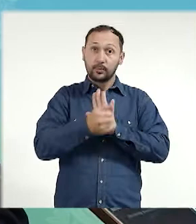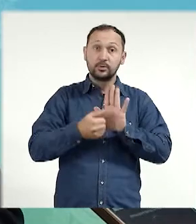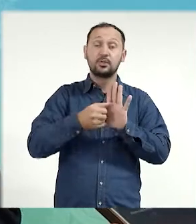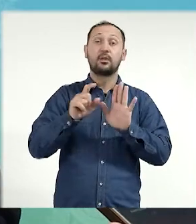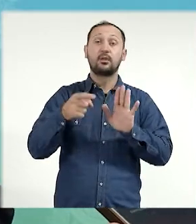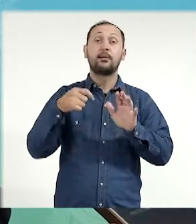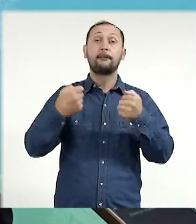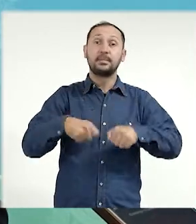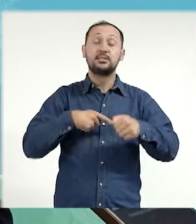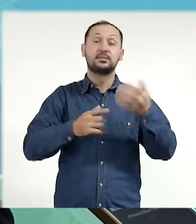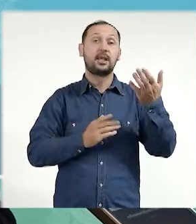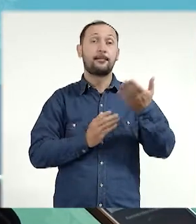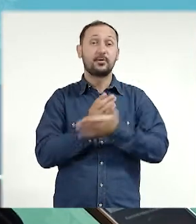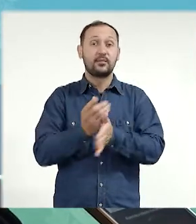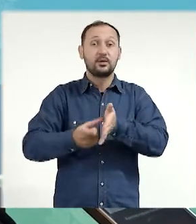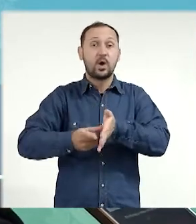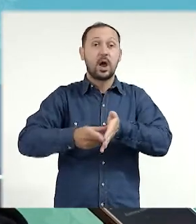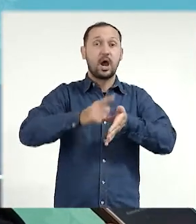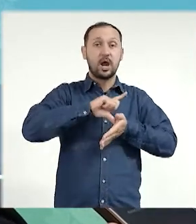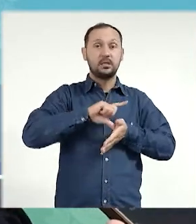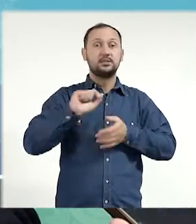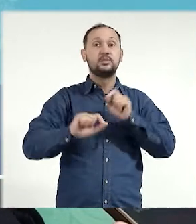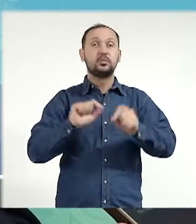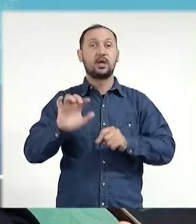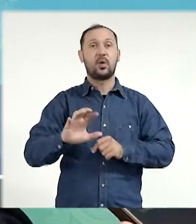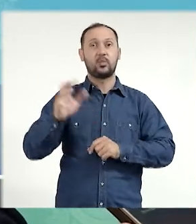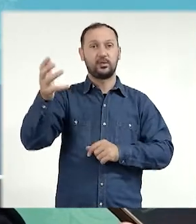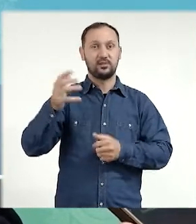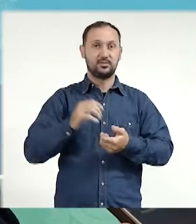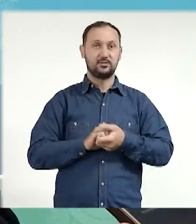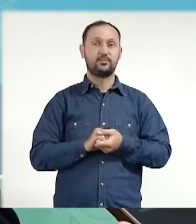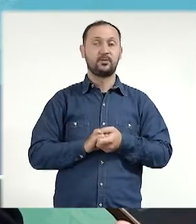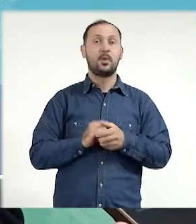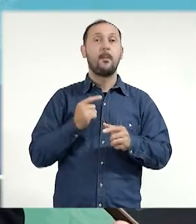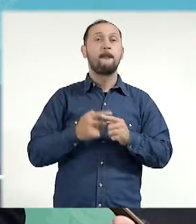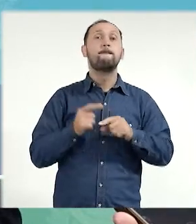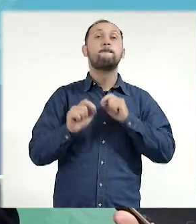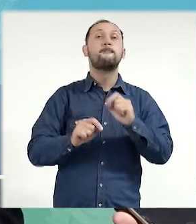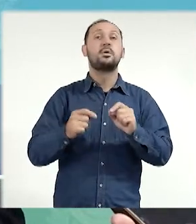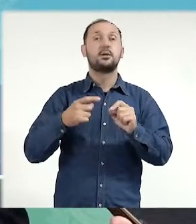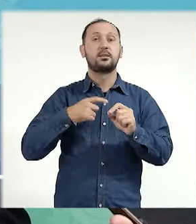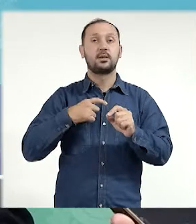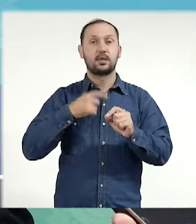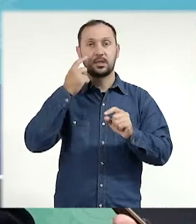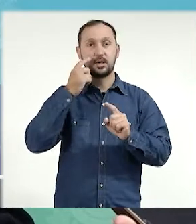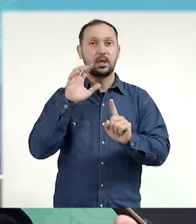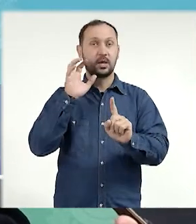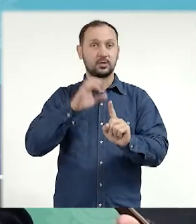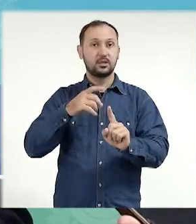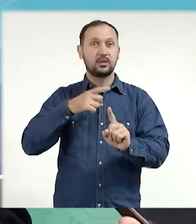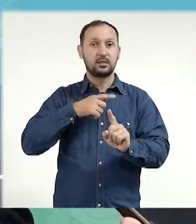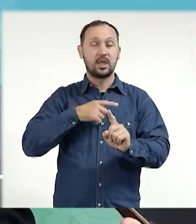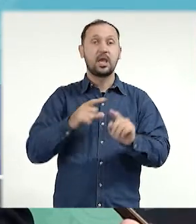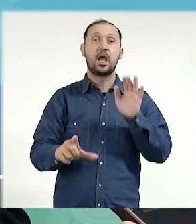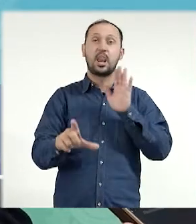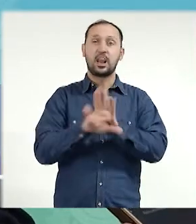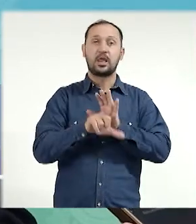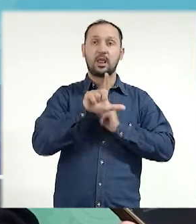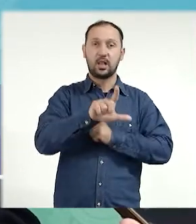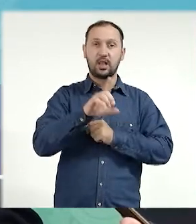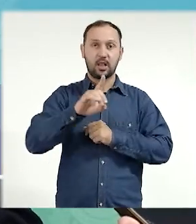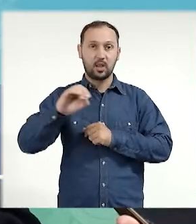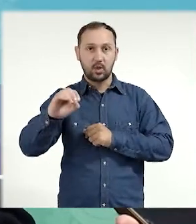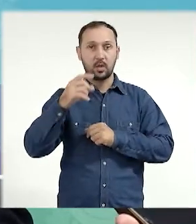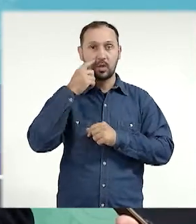projeto, a lei de calamidade ela tem que ser aprovada antes que as coisas aconteçam. Por quê? Porque nós estamos sob a égide da lei de